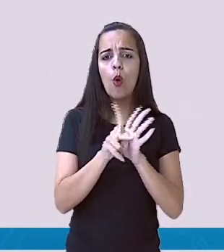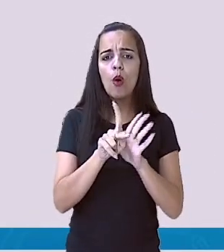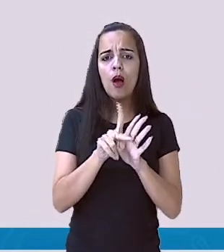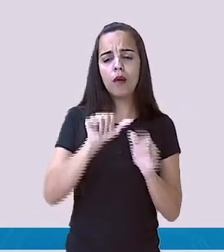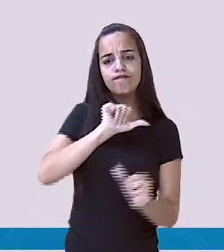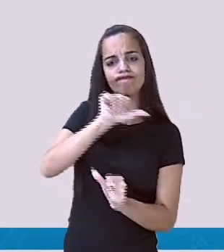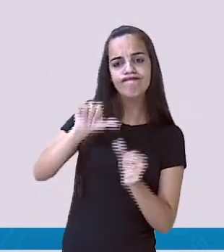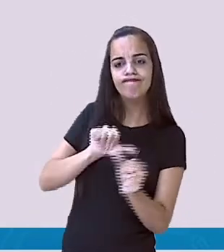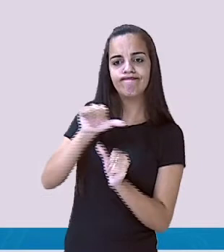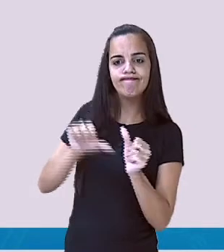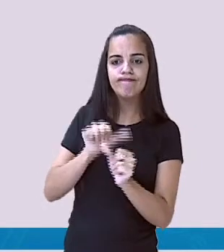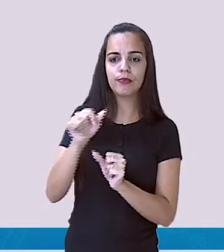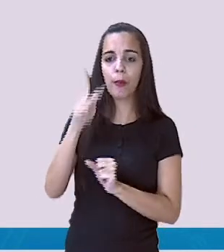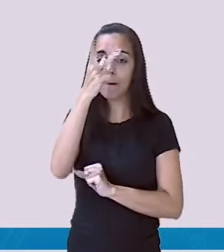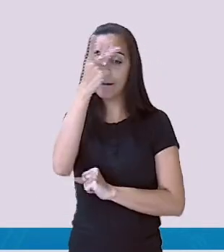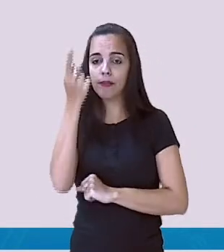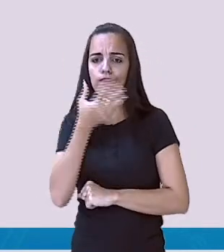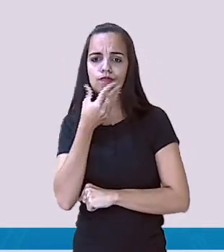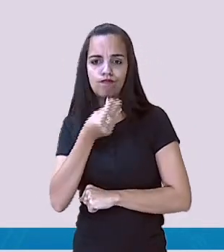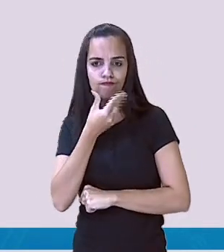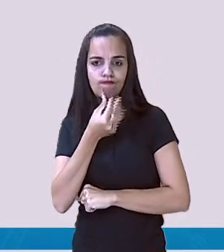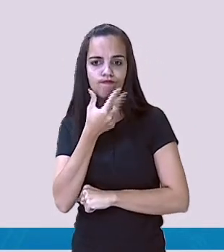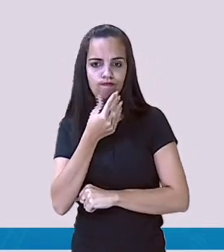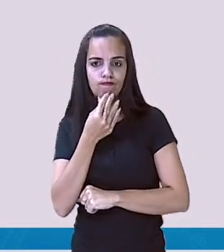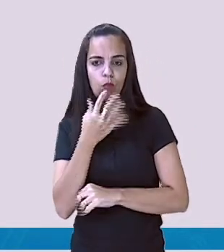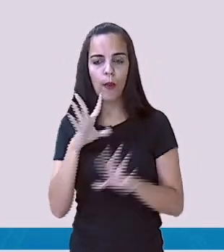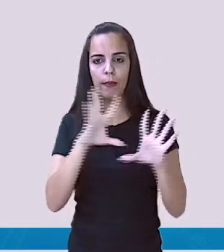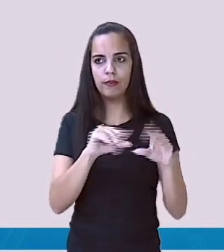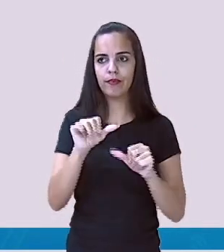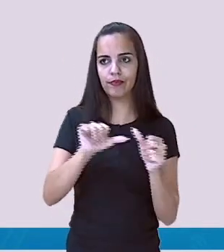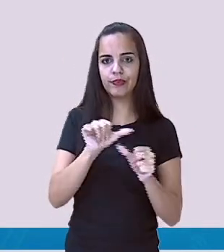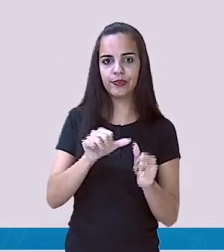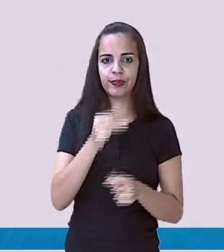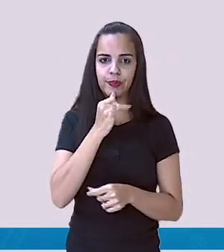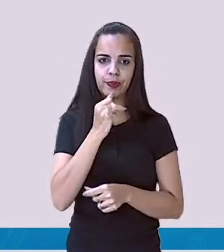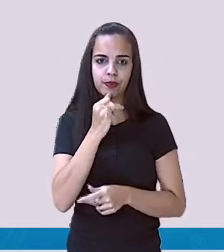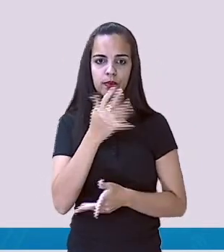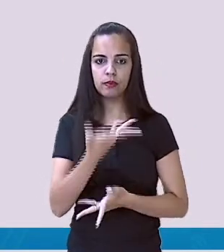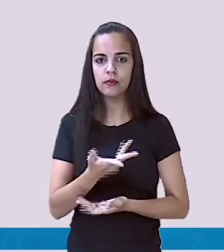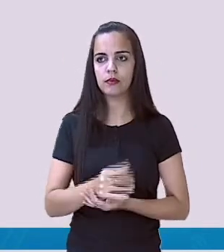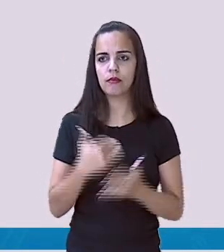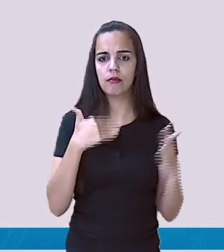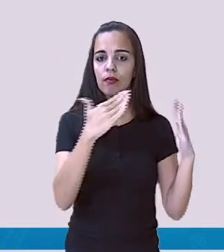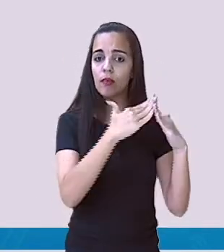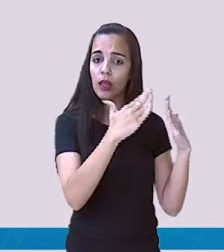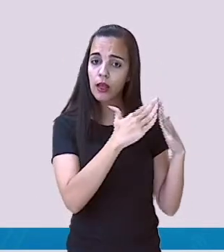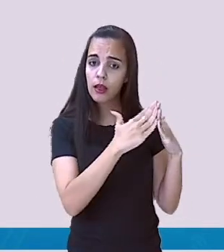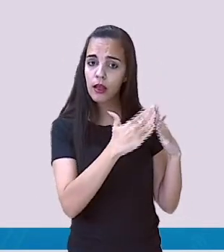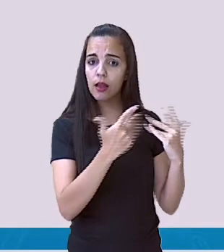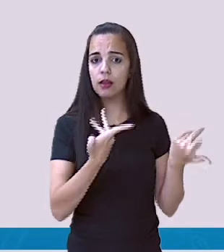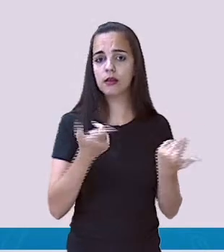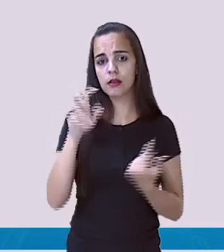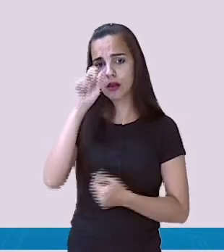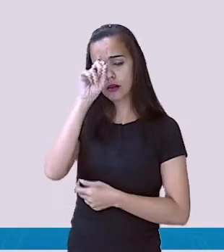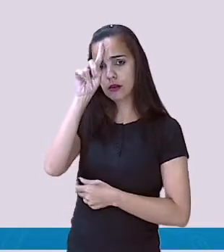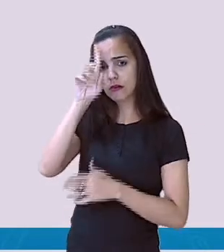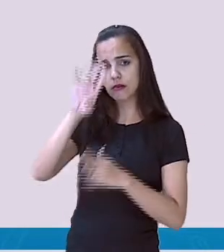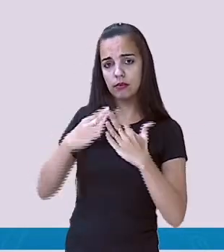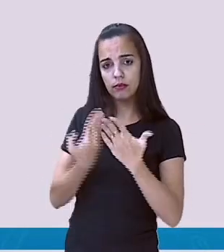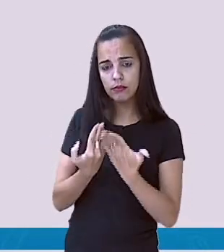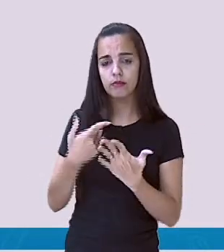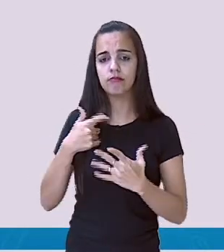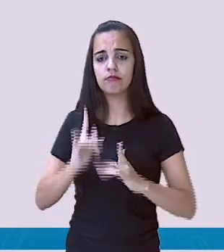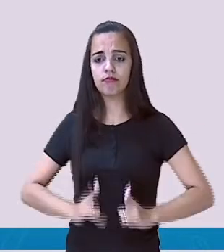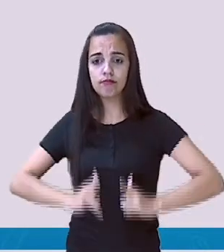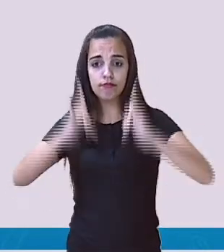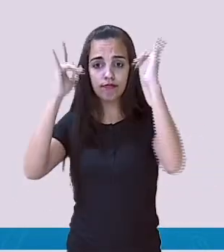elas são transformadas para dar lugar, por exemplo, a casas, escolas, hospitais,